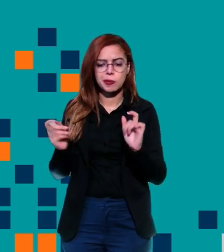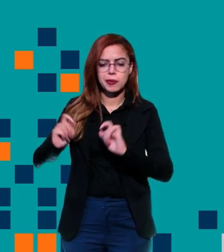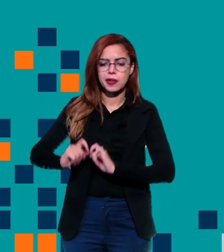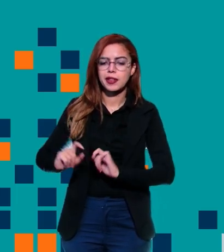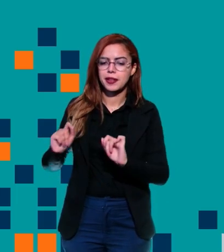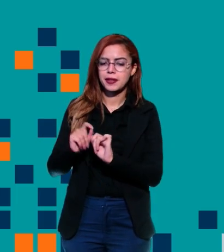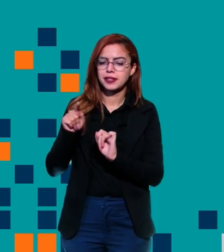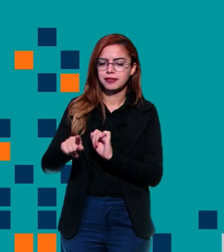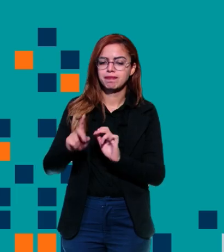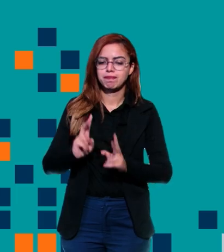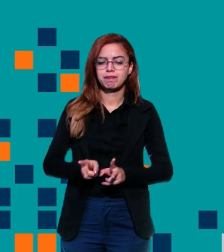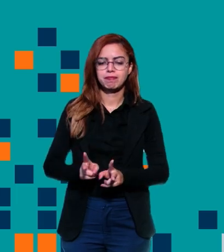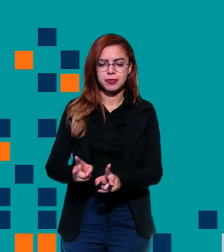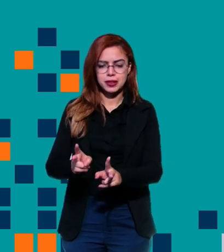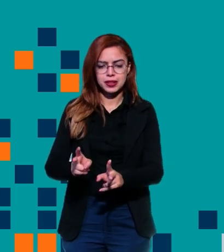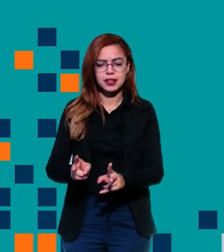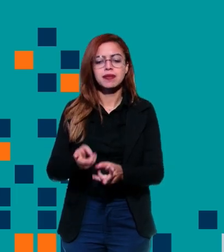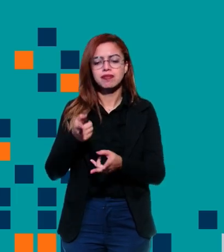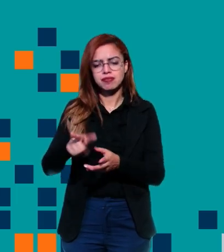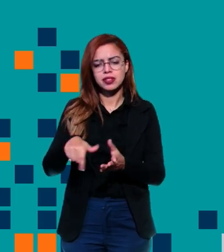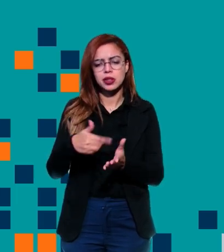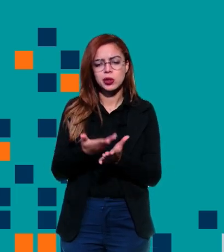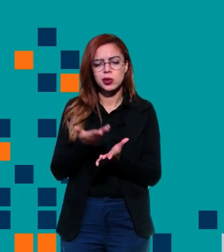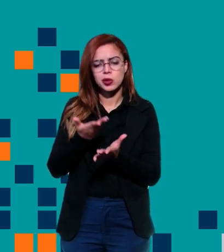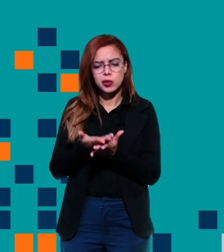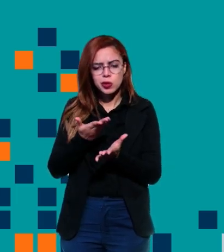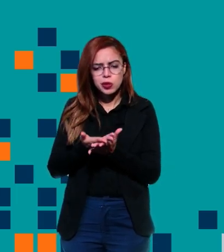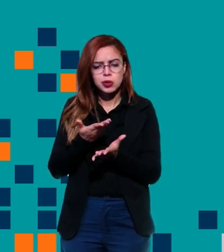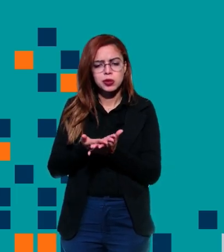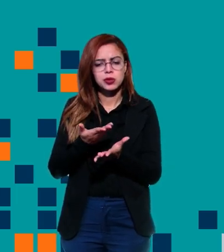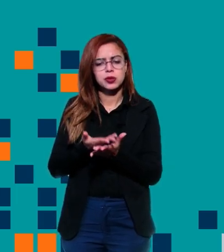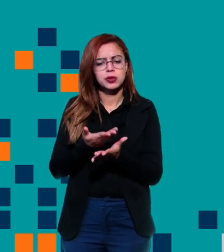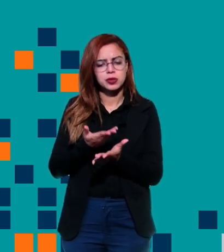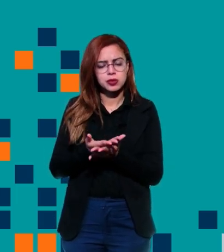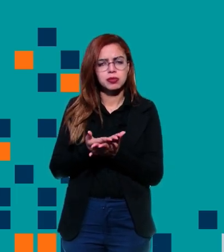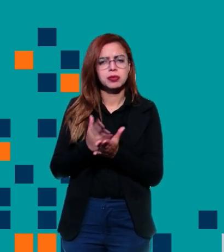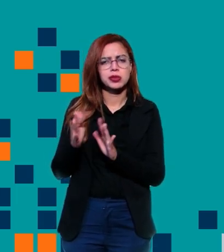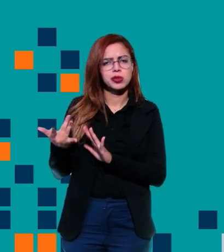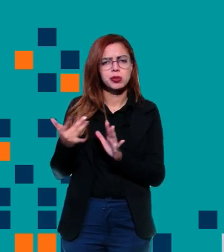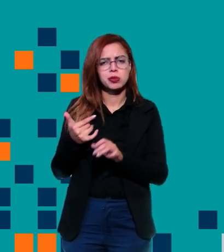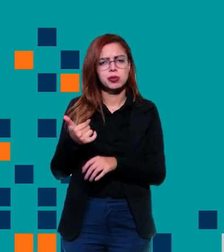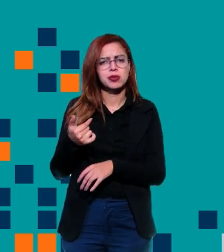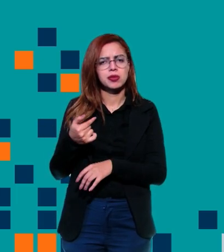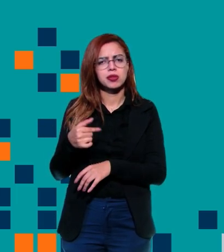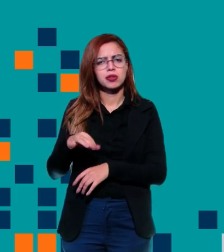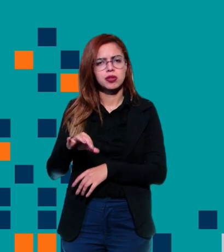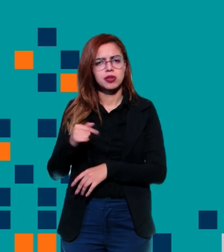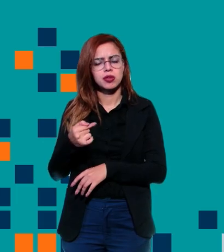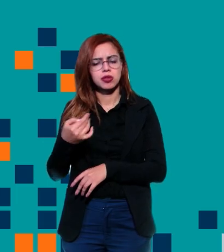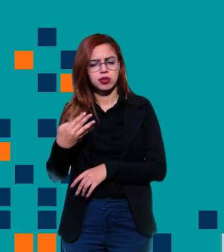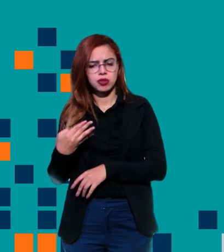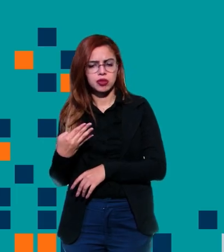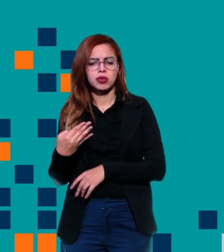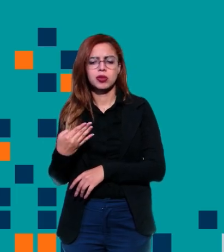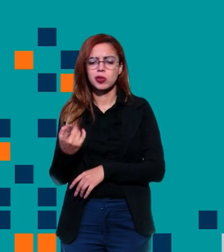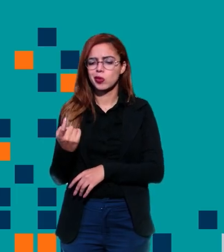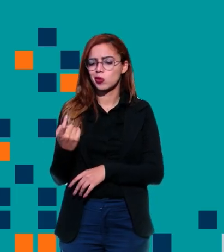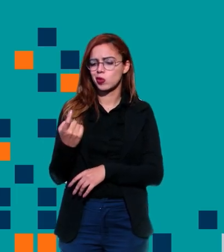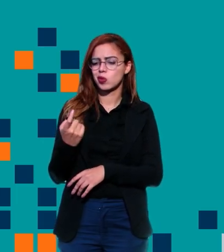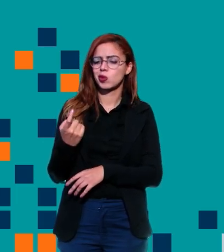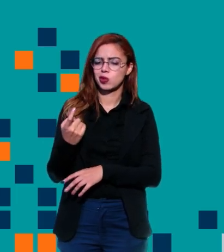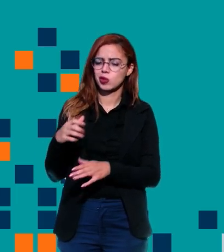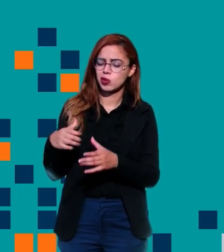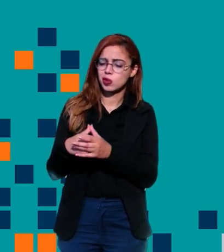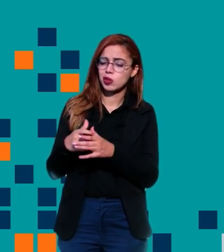como mantê-los, né? Então, esse é um estudo de um livrinho dele de 74, é o único livro que ele publicou, e ele